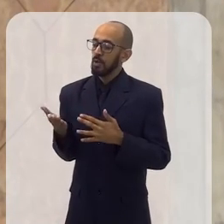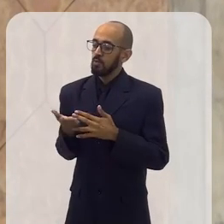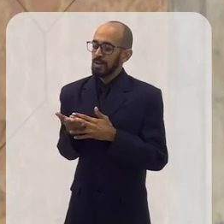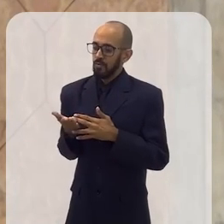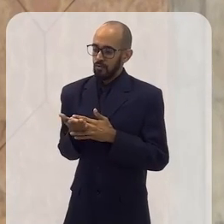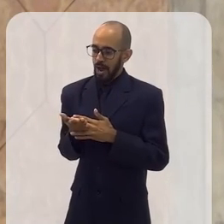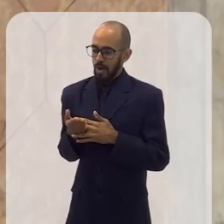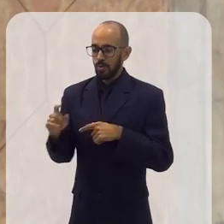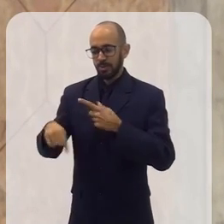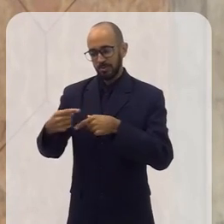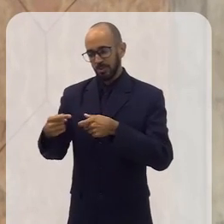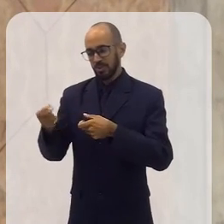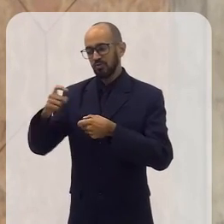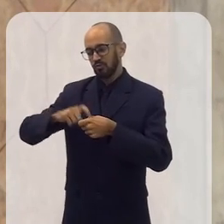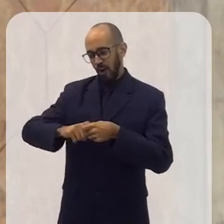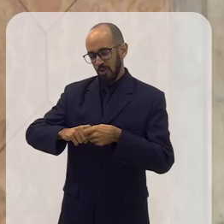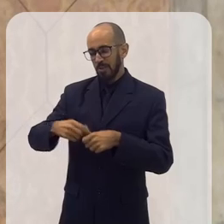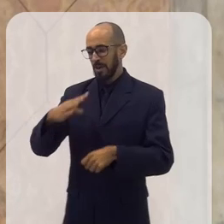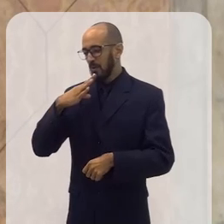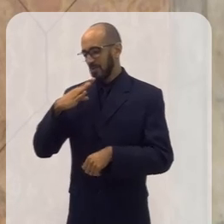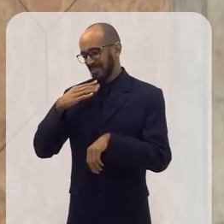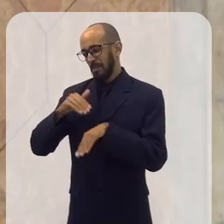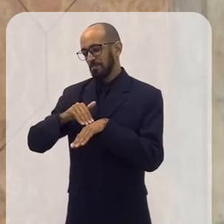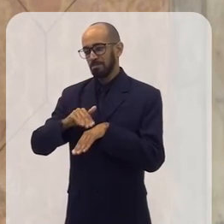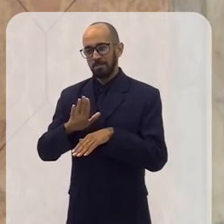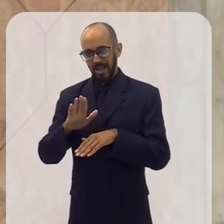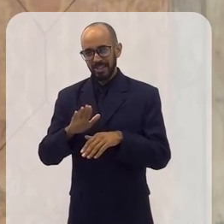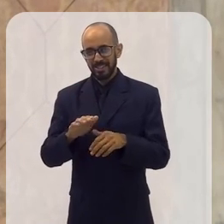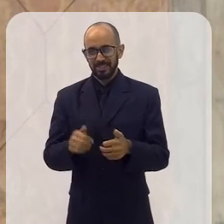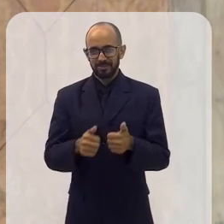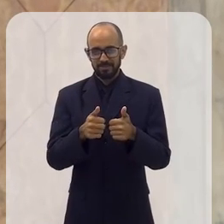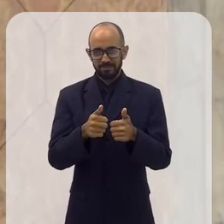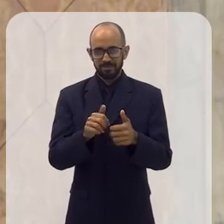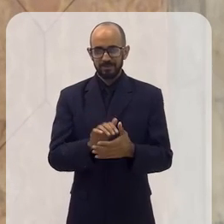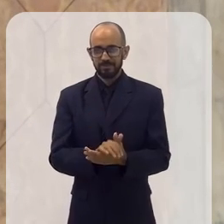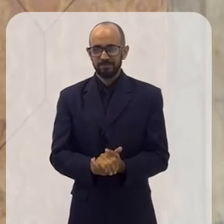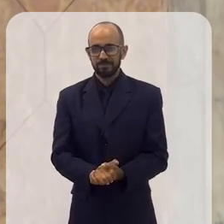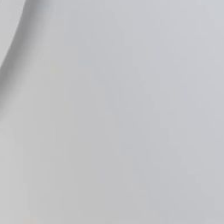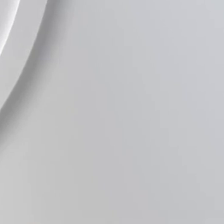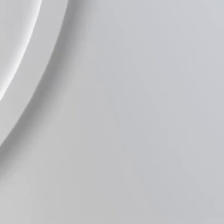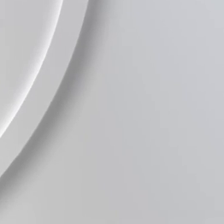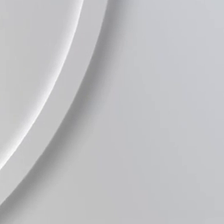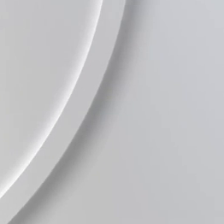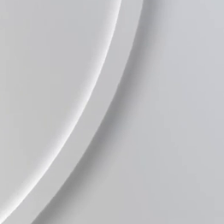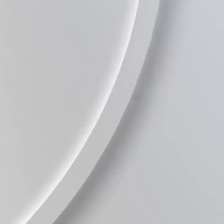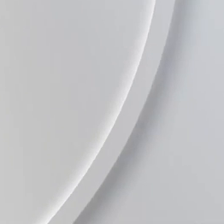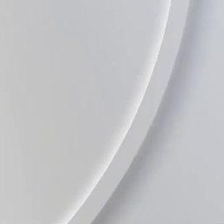ao intervalo e voltamos em seguida para conhecer um pouco mais sobre a Igreja Ortodoxa.